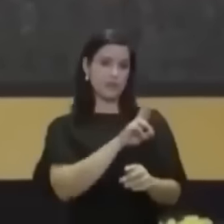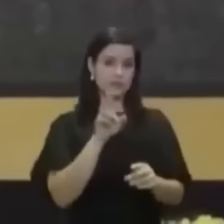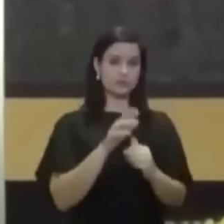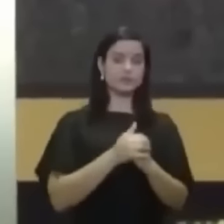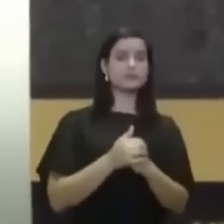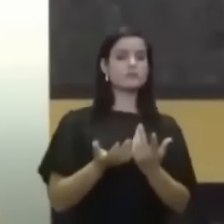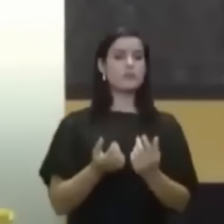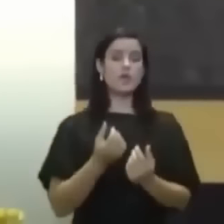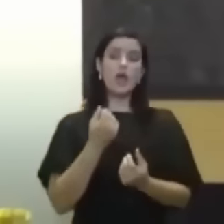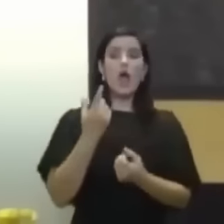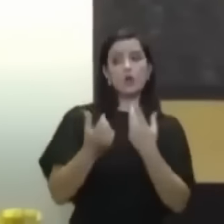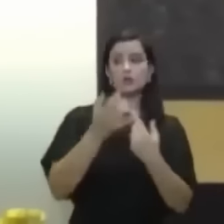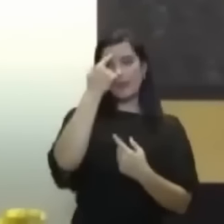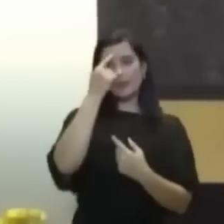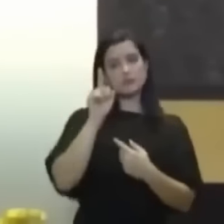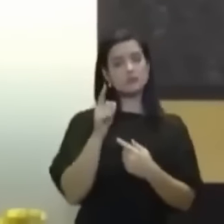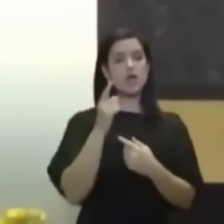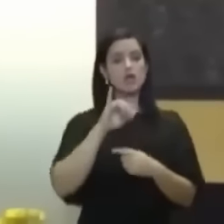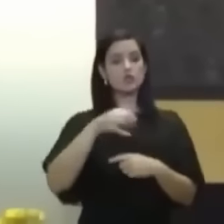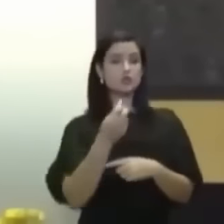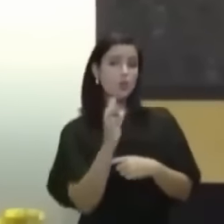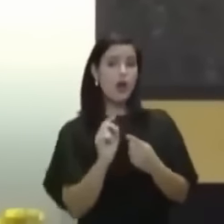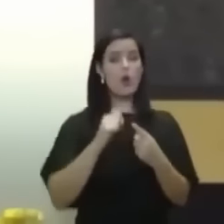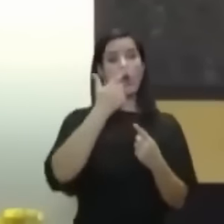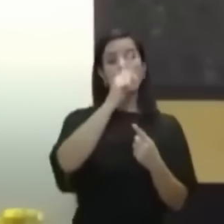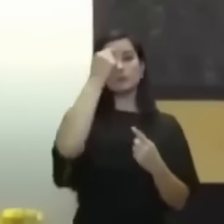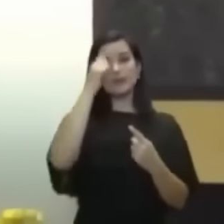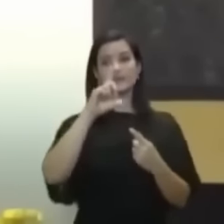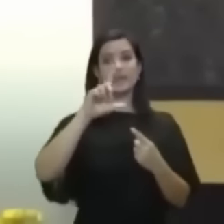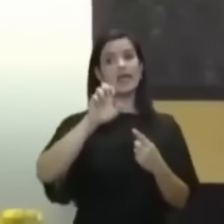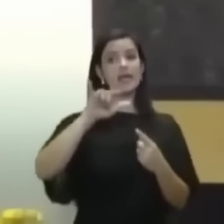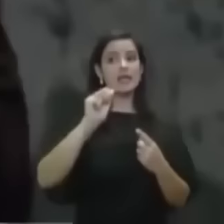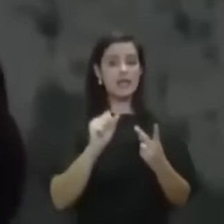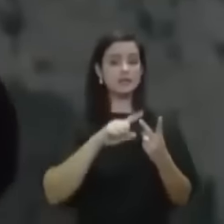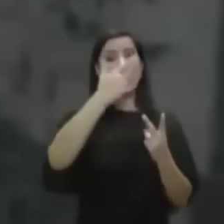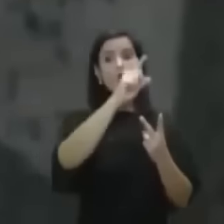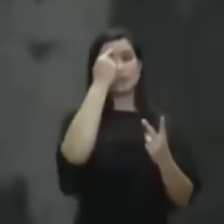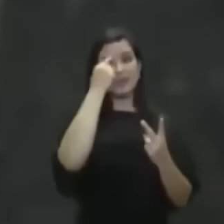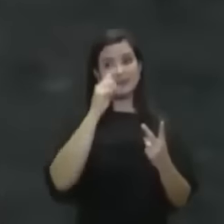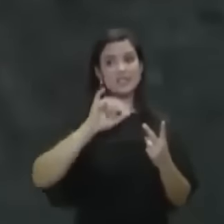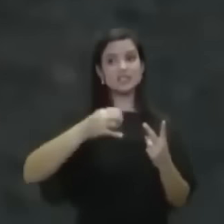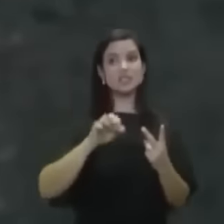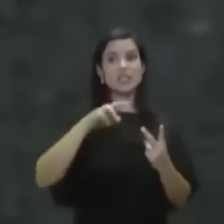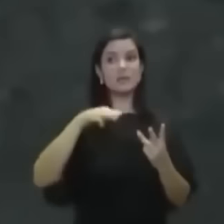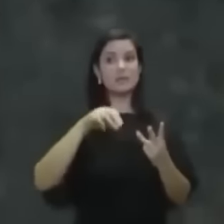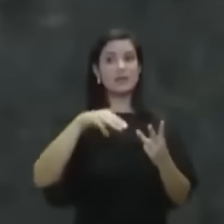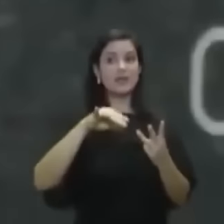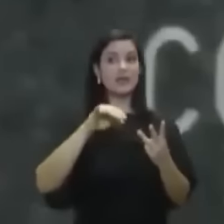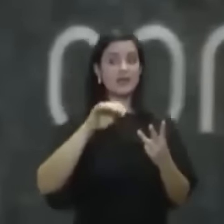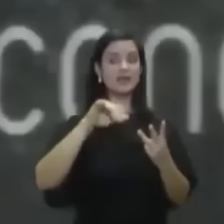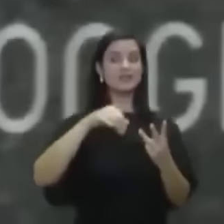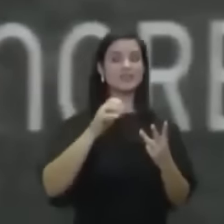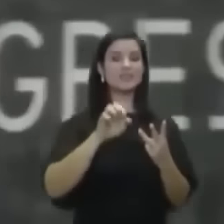Senhor, uns pensam que tu és João Batista, outros pensam que tu és Elias, outros pensam que tu és Jeremias, outros pensam que tu és alguns dos profetas.